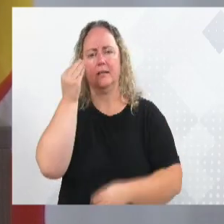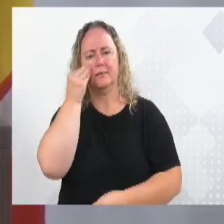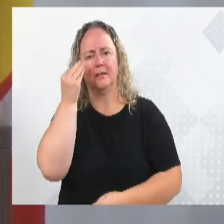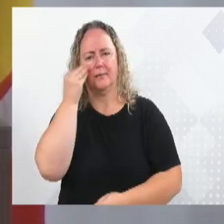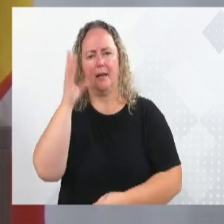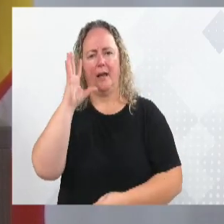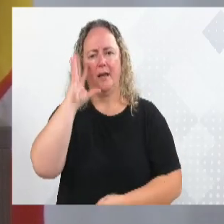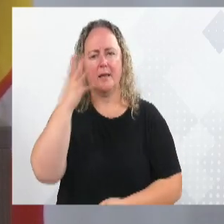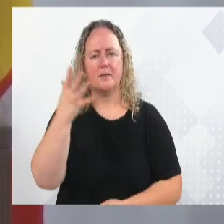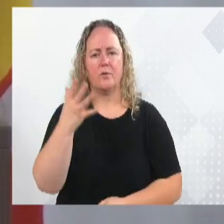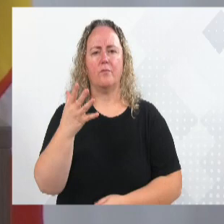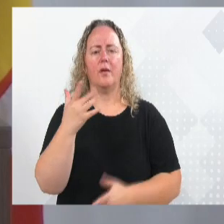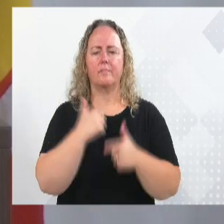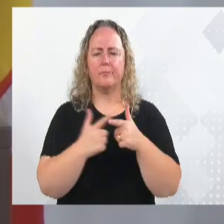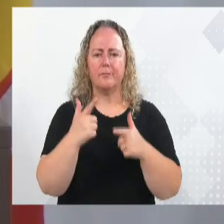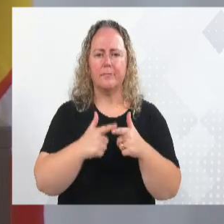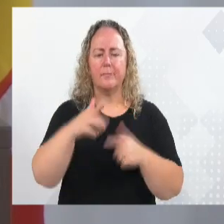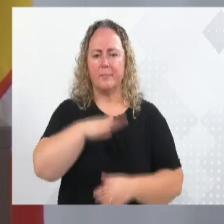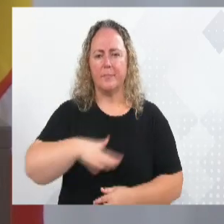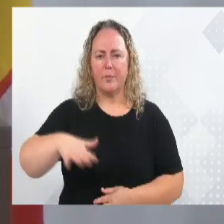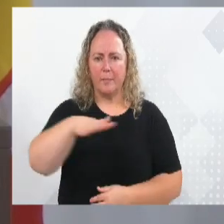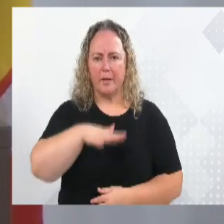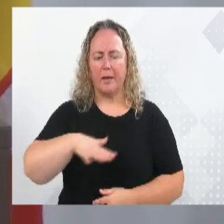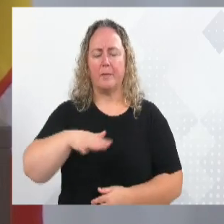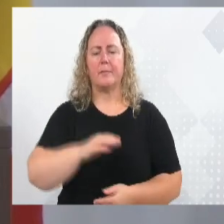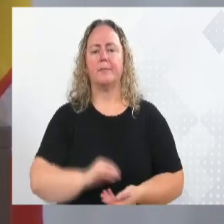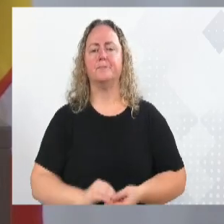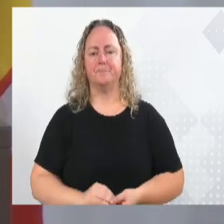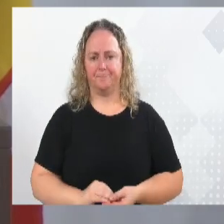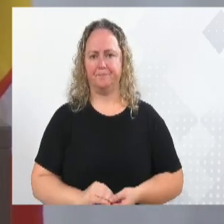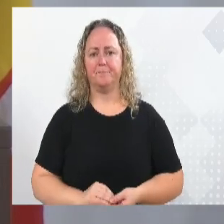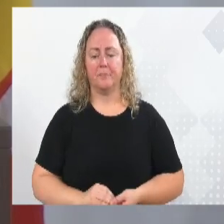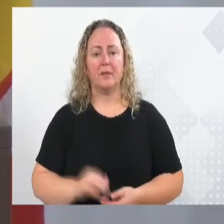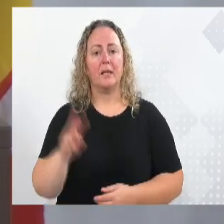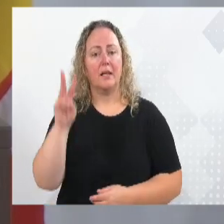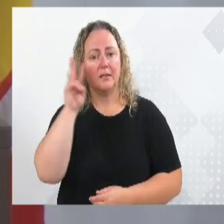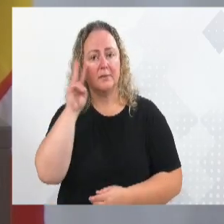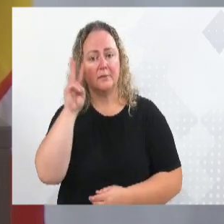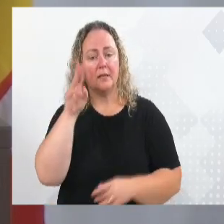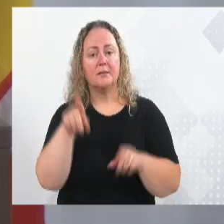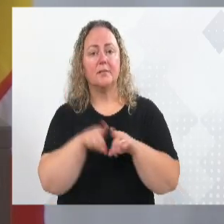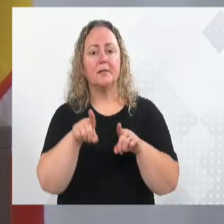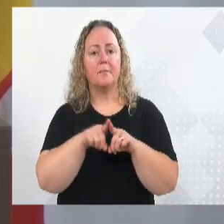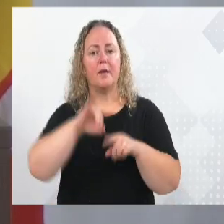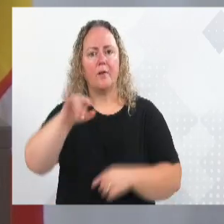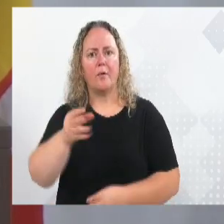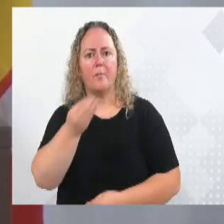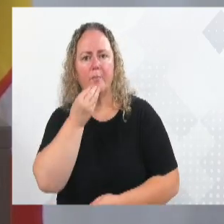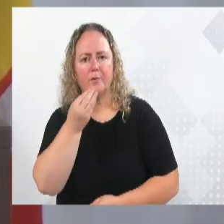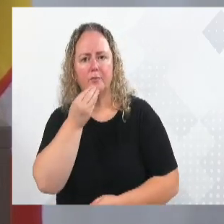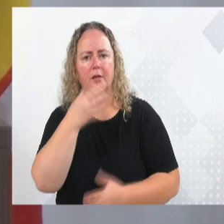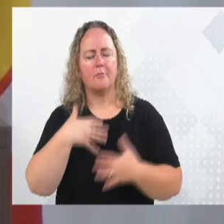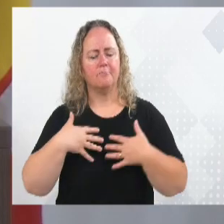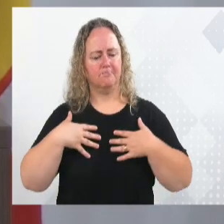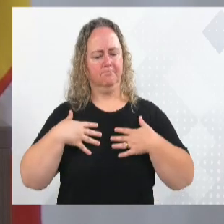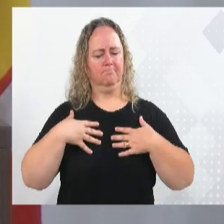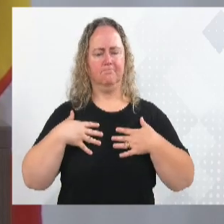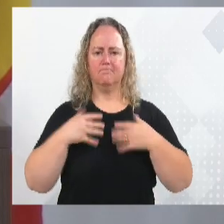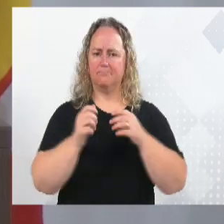solucionar o problema da nossa gente de Blumenau na terça-feira também tive a oportunidade a honra de participar falar